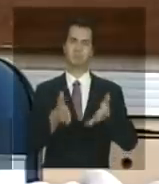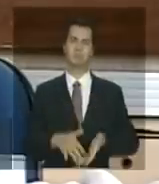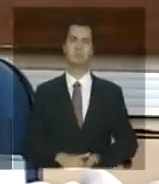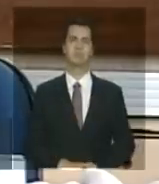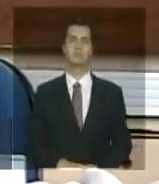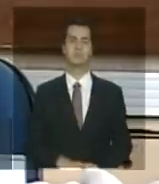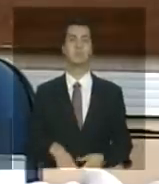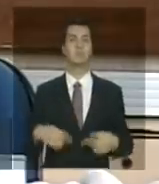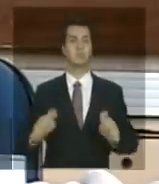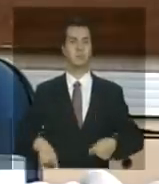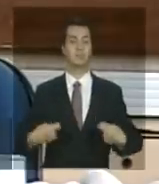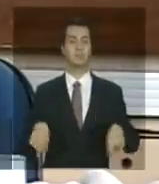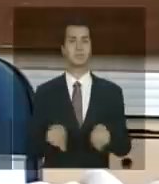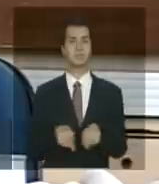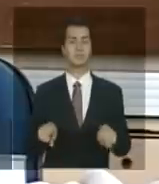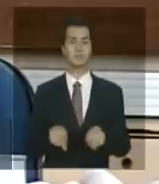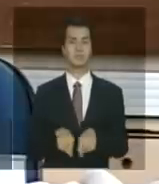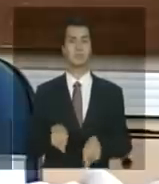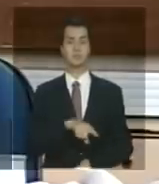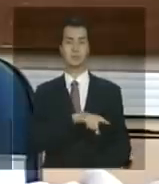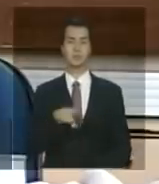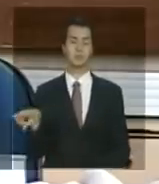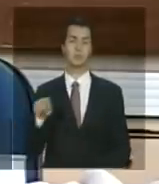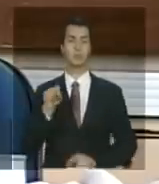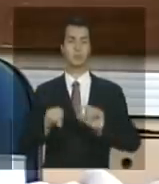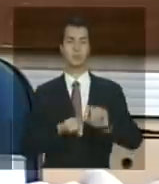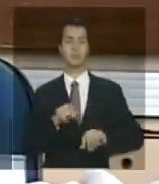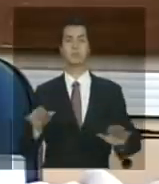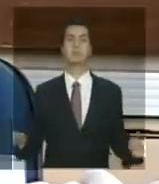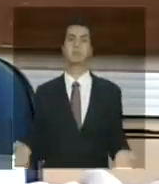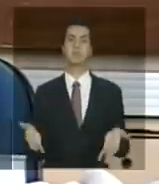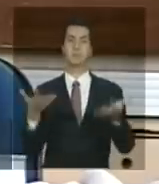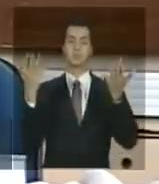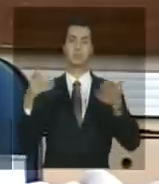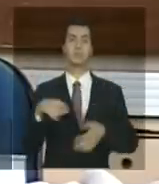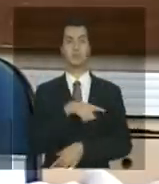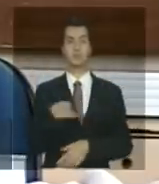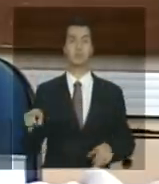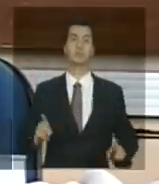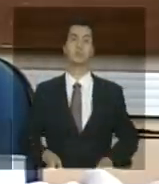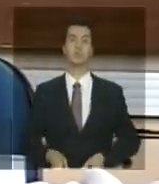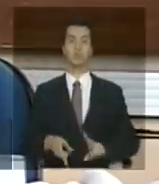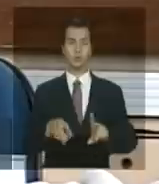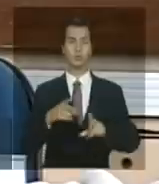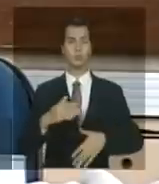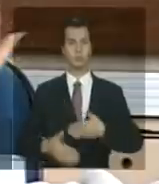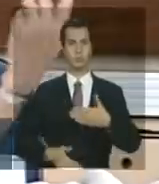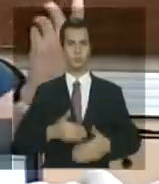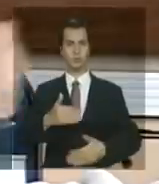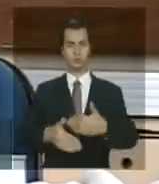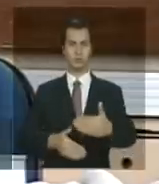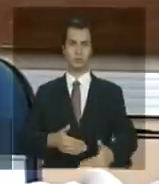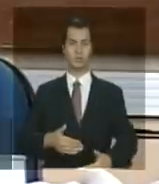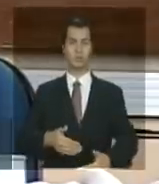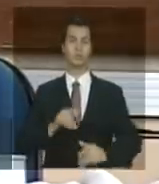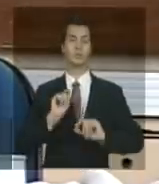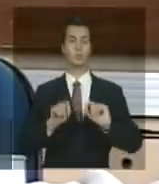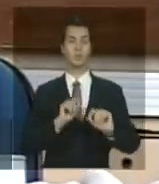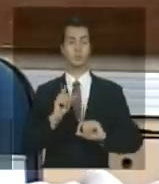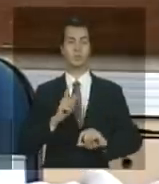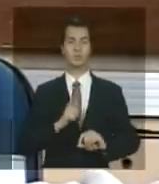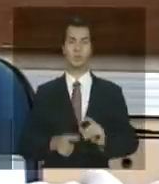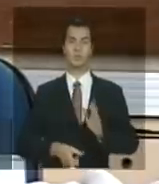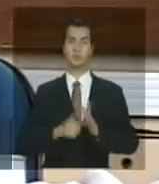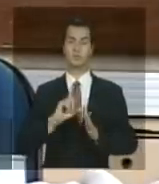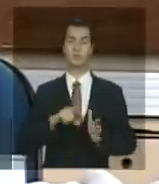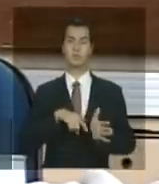mas que deve ser também de incentivo para que vocês continuem nesse processo. Um dos resultados dos estudos